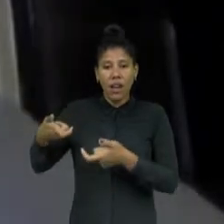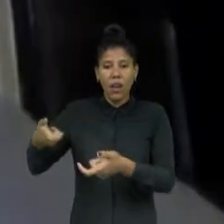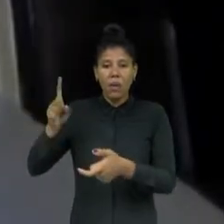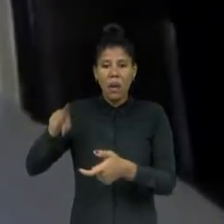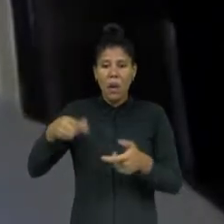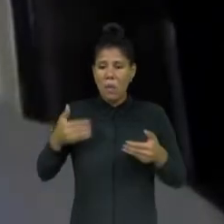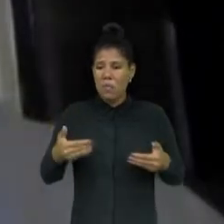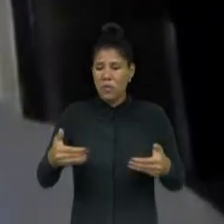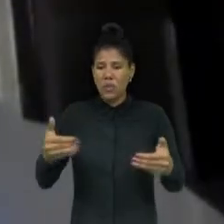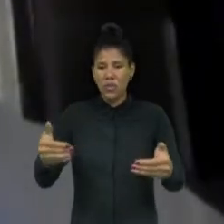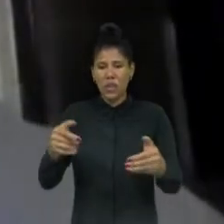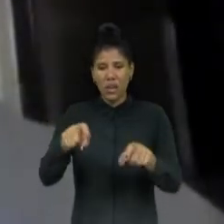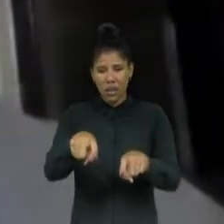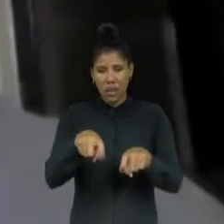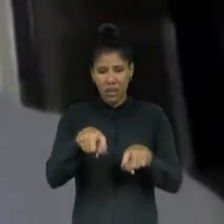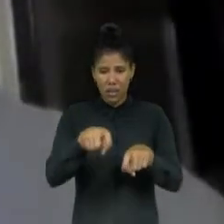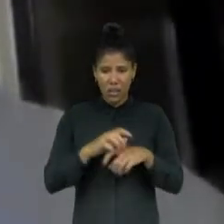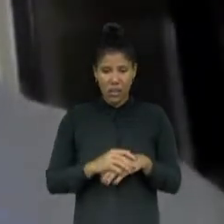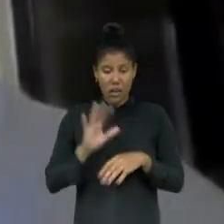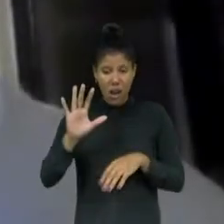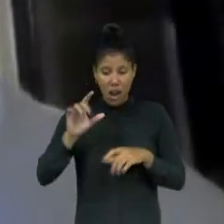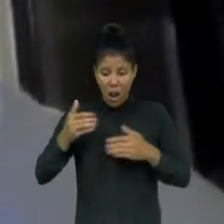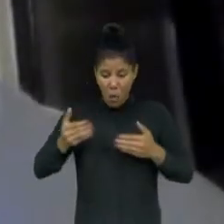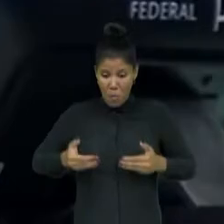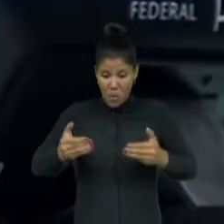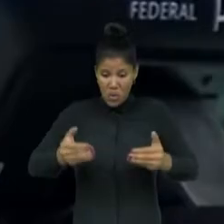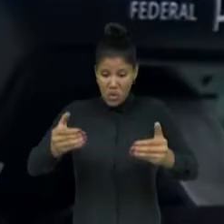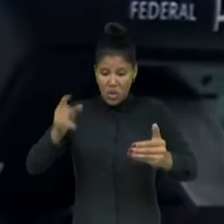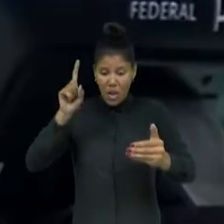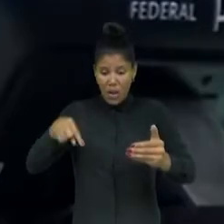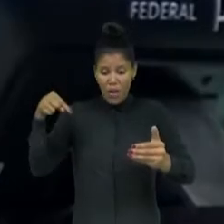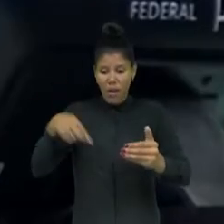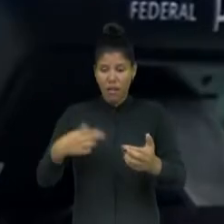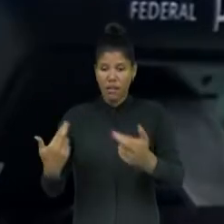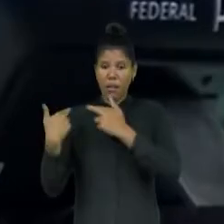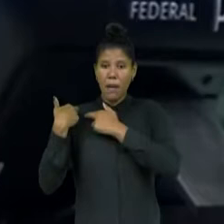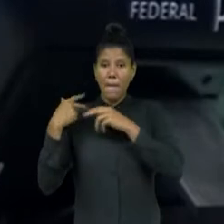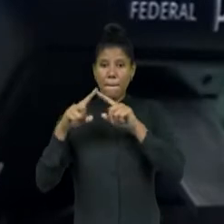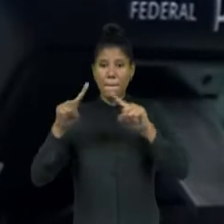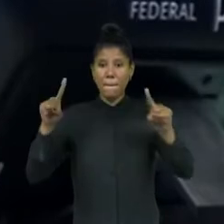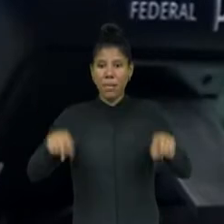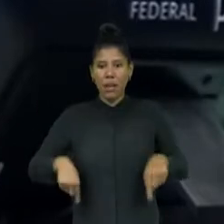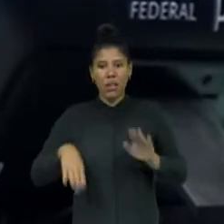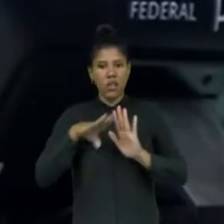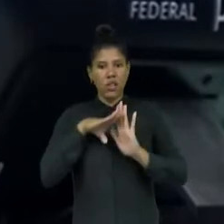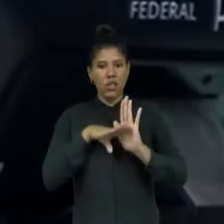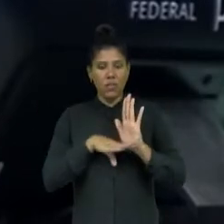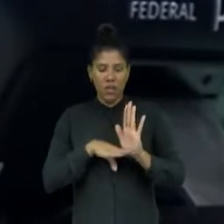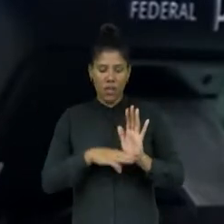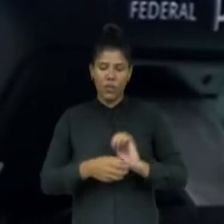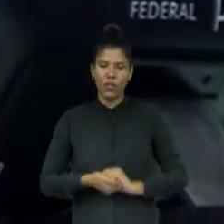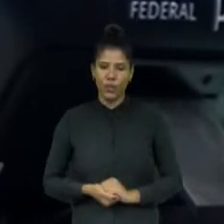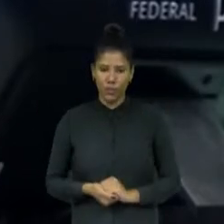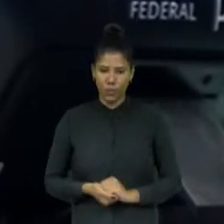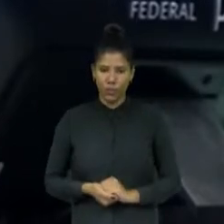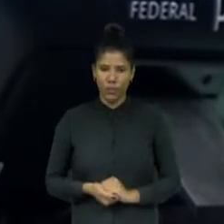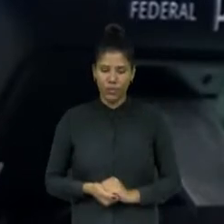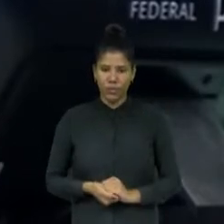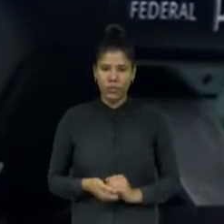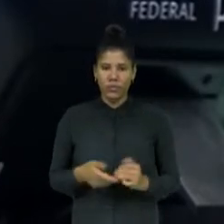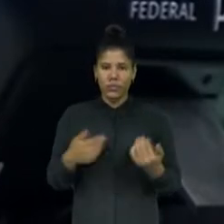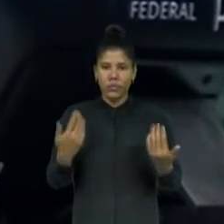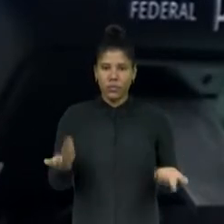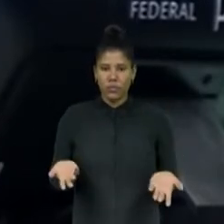O Ministério da Agricultura é um órgão de planejamento. O Greenpeace lançou um abaixo-assinado com o objetivo de